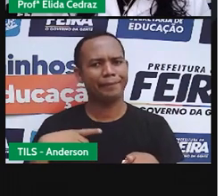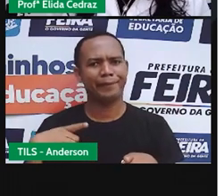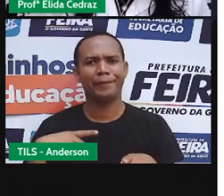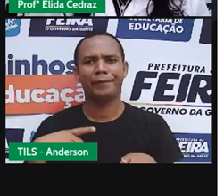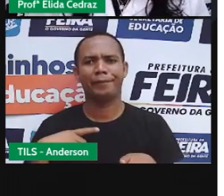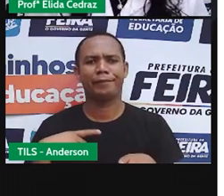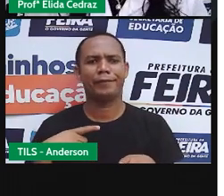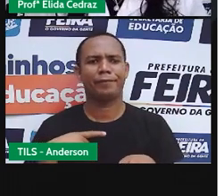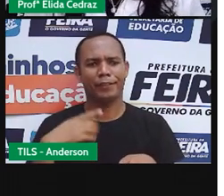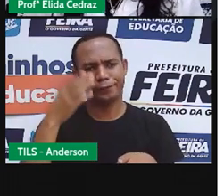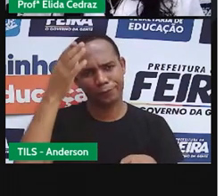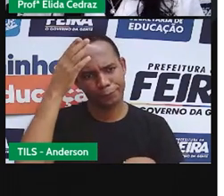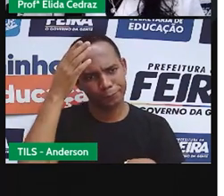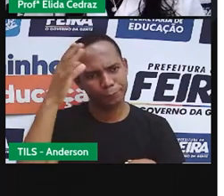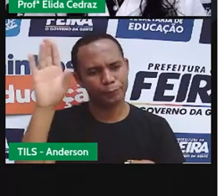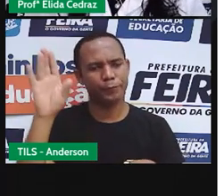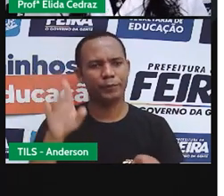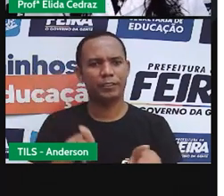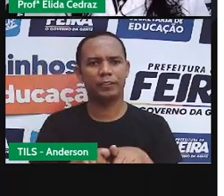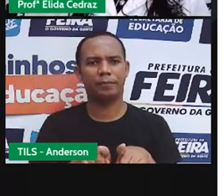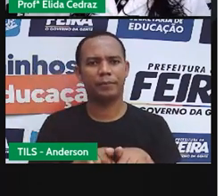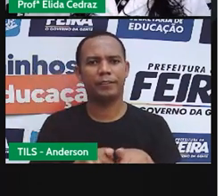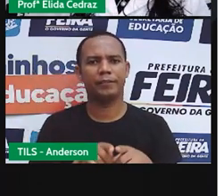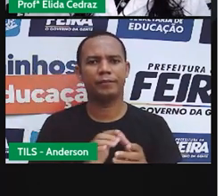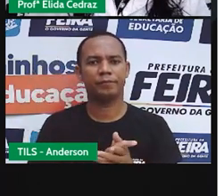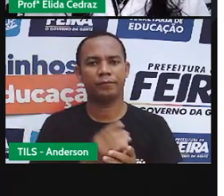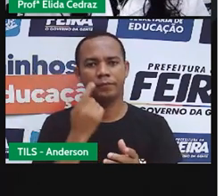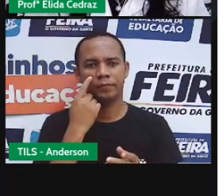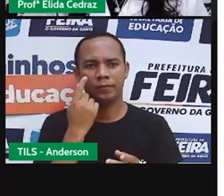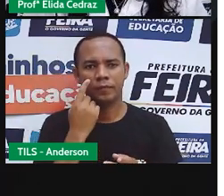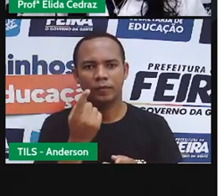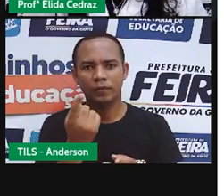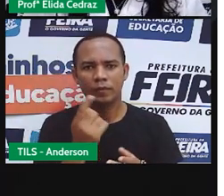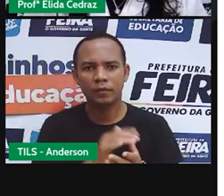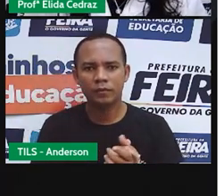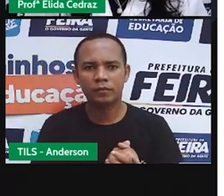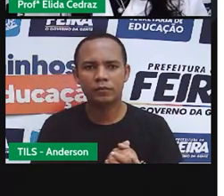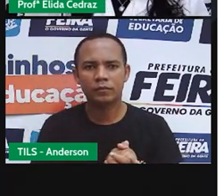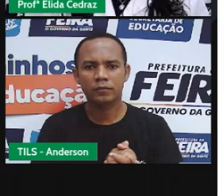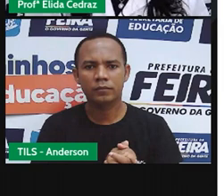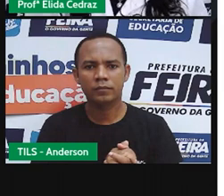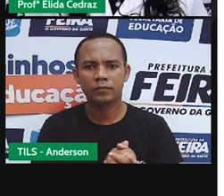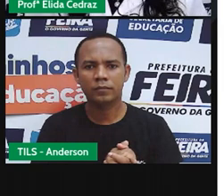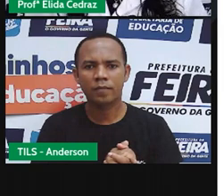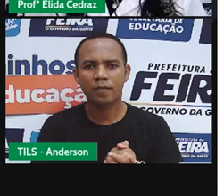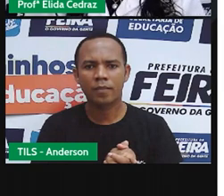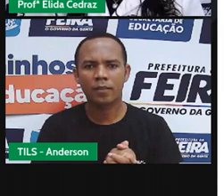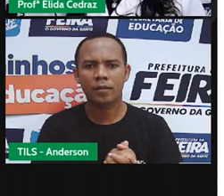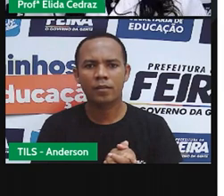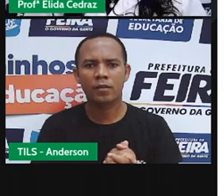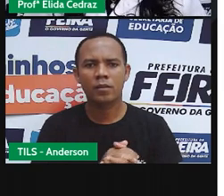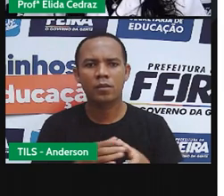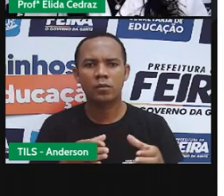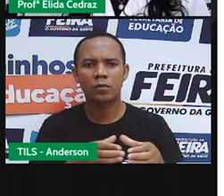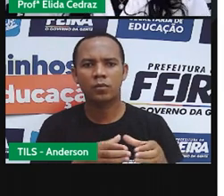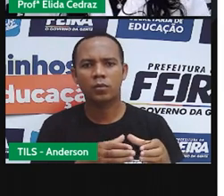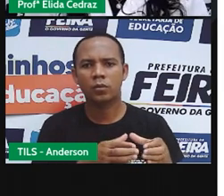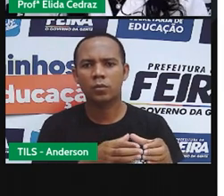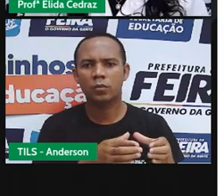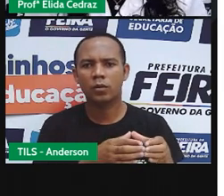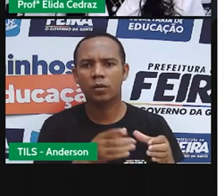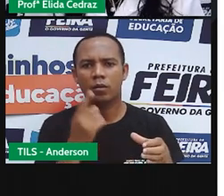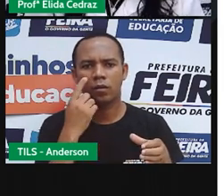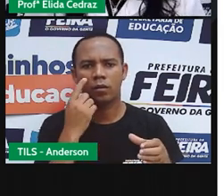Cateretê, Caiapós, Cururu, Jacundá e uma dança que ela é mais popular e